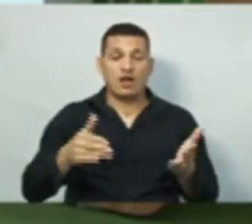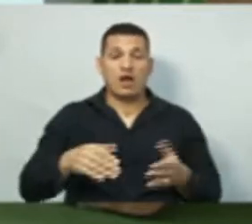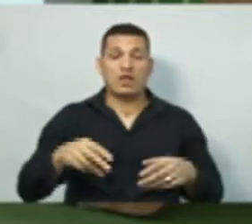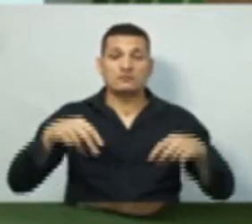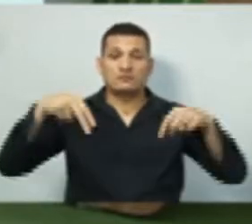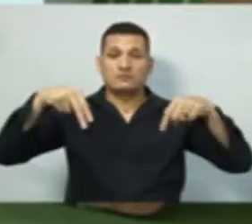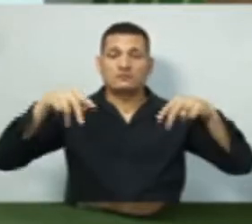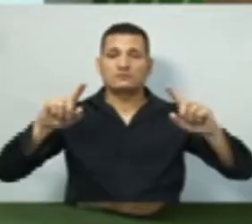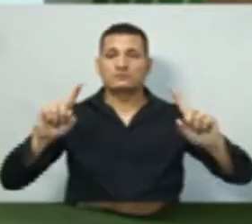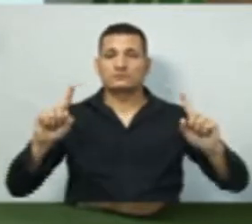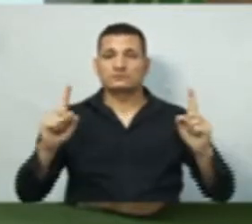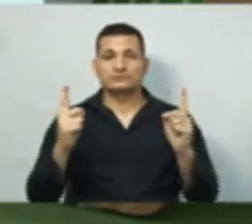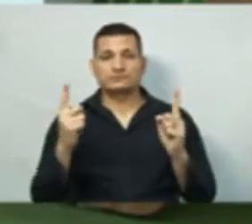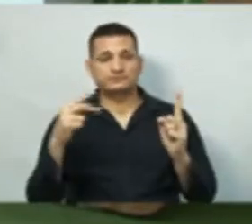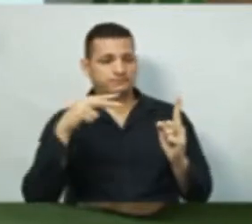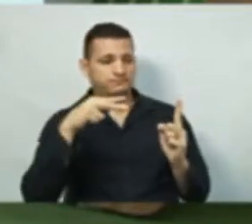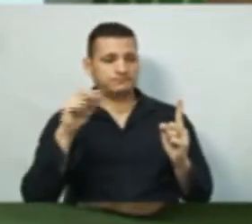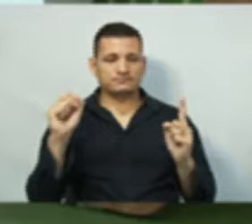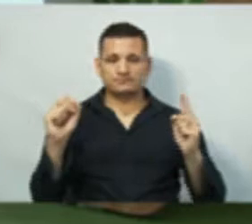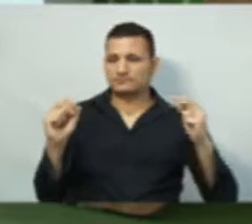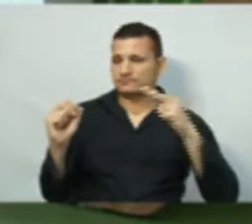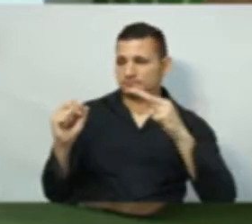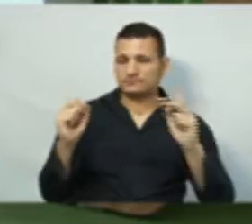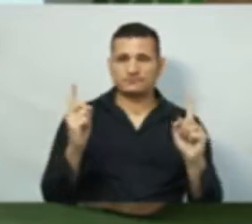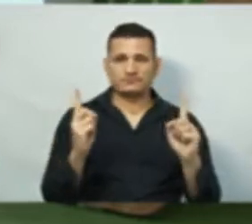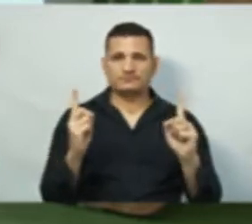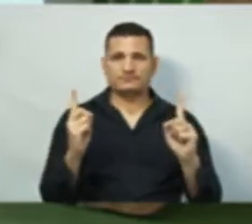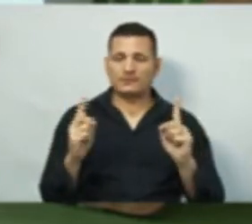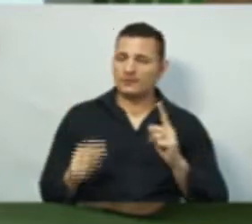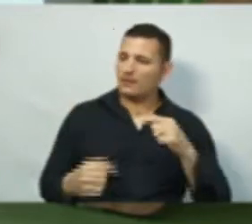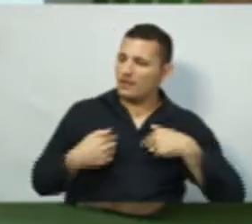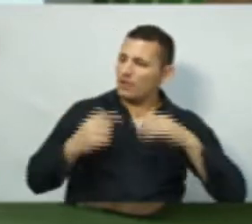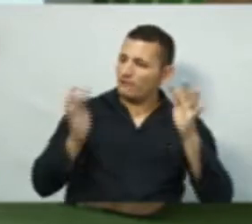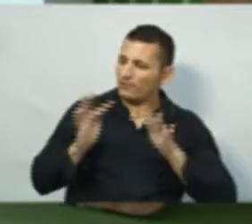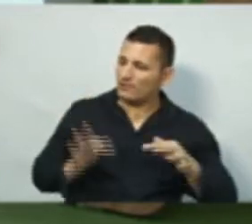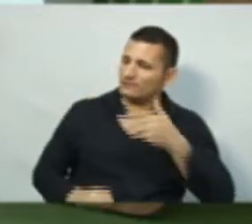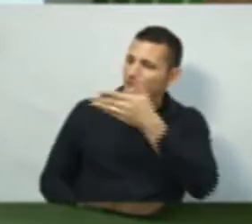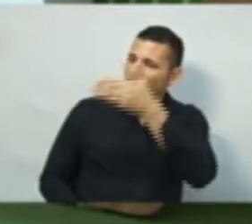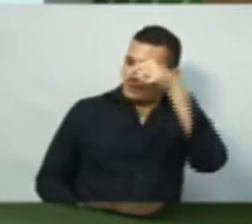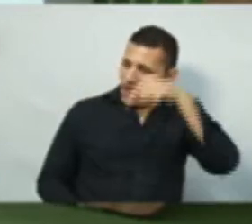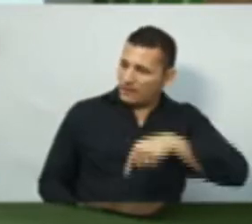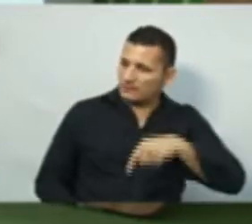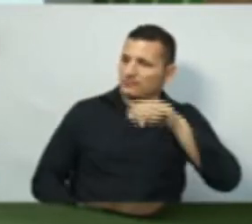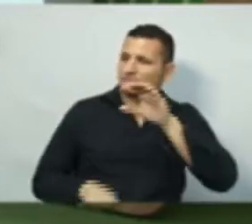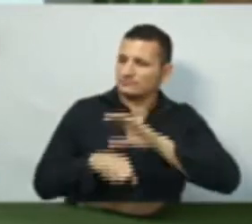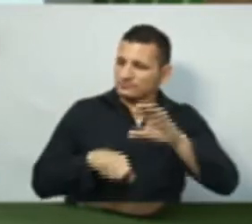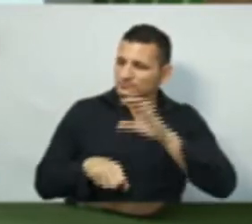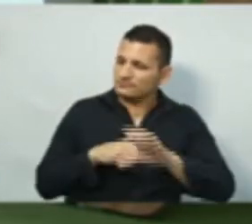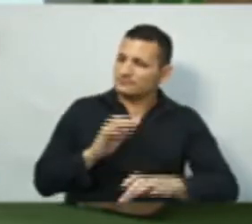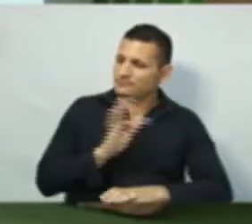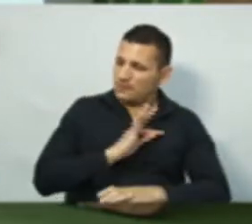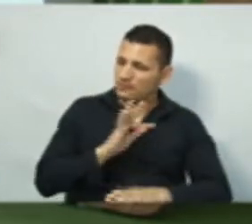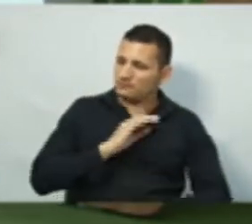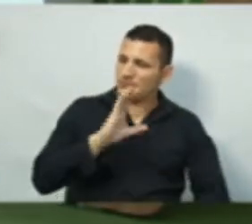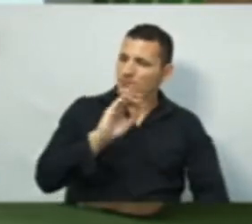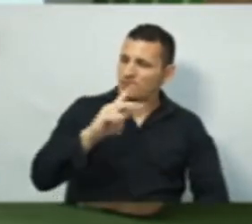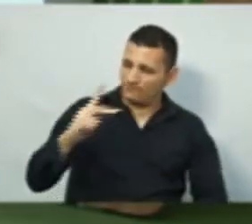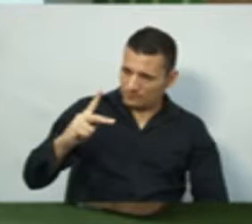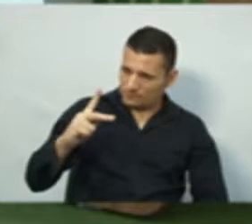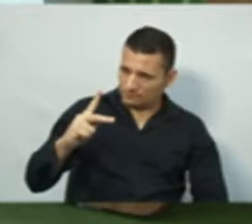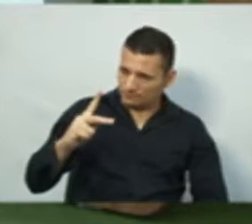vocês e digam: estou feliz de ter você aqui no curso técnico de